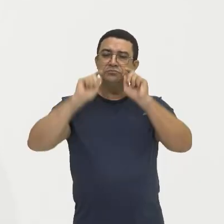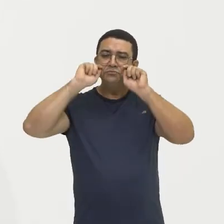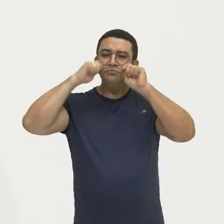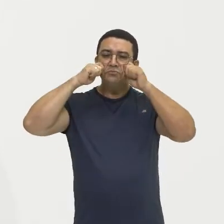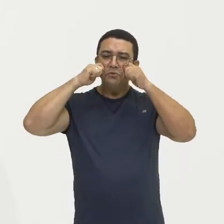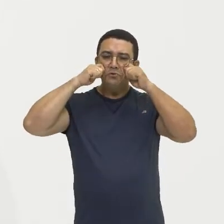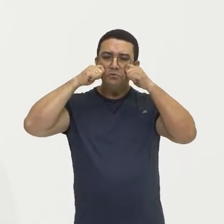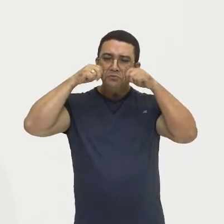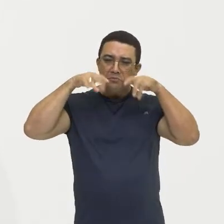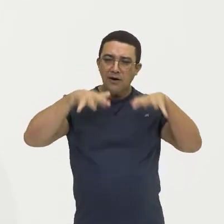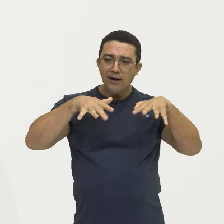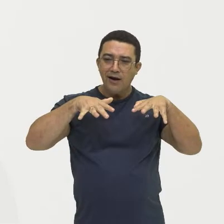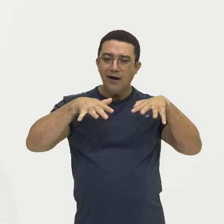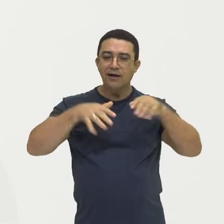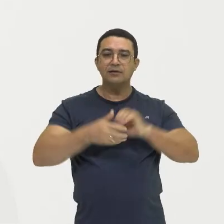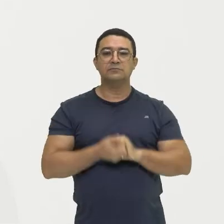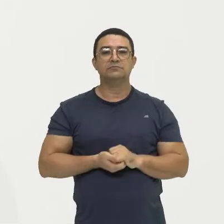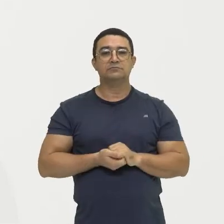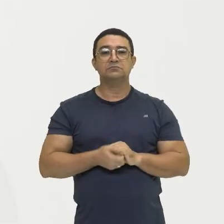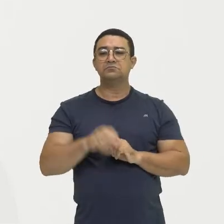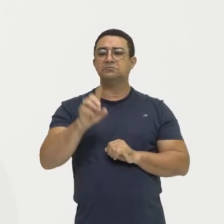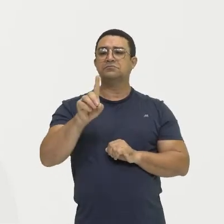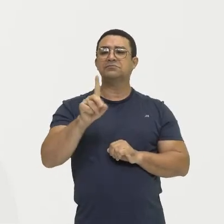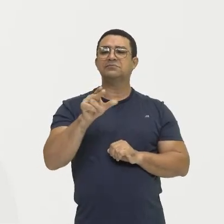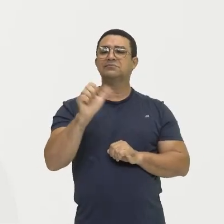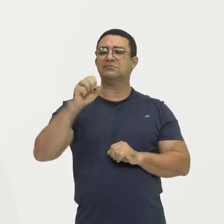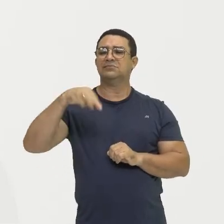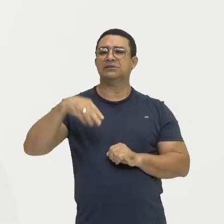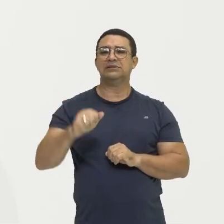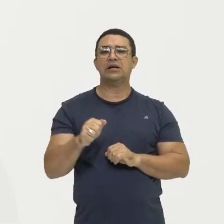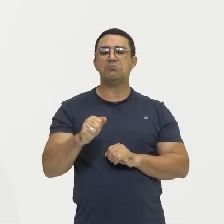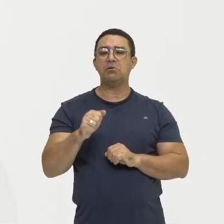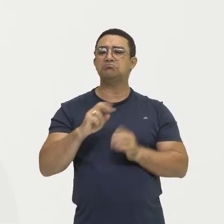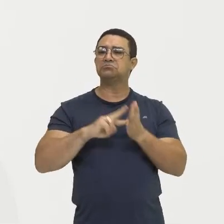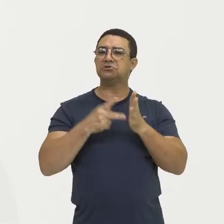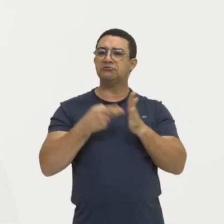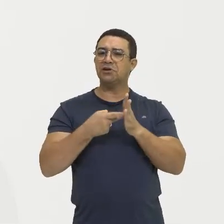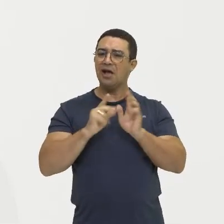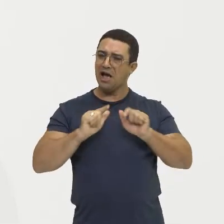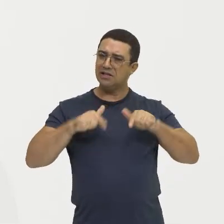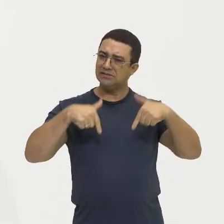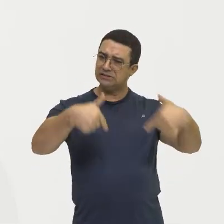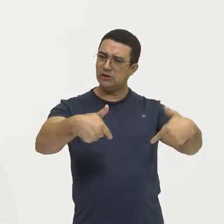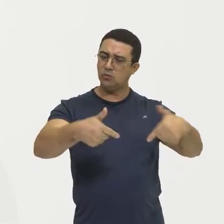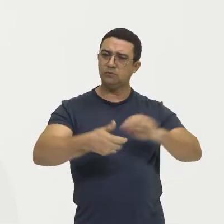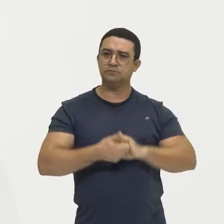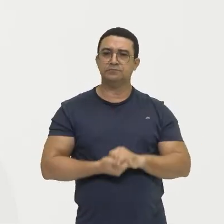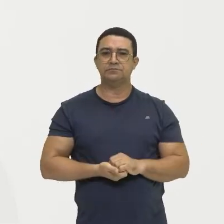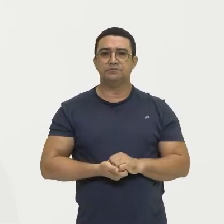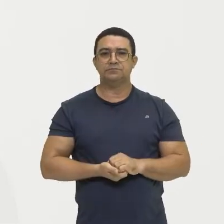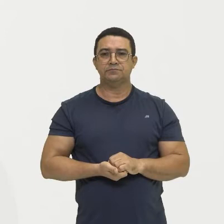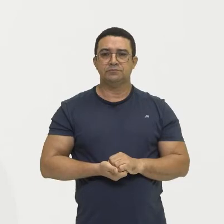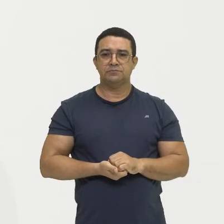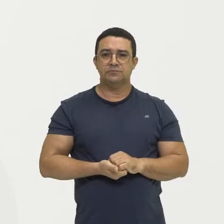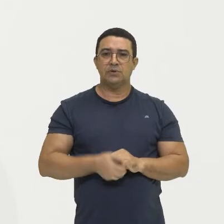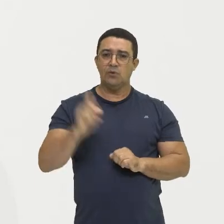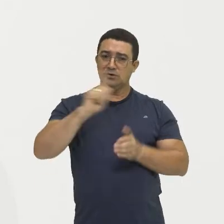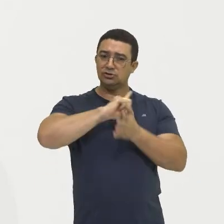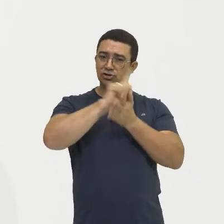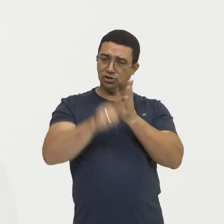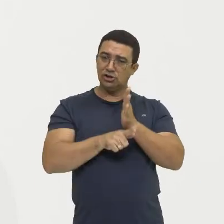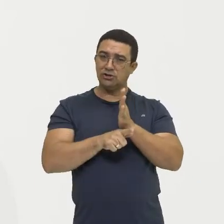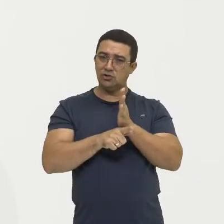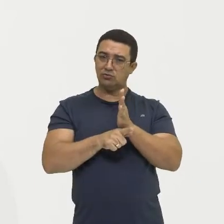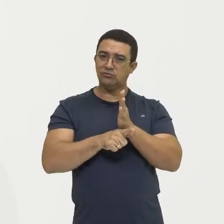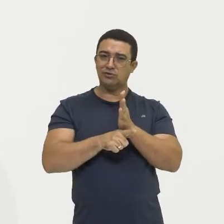dramático? Drama, em grego, significa ação. Ao gênero dramático pertencem os textos, pode